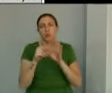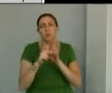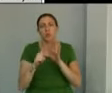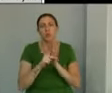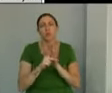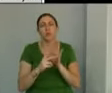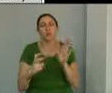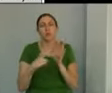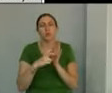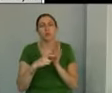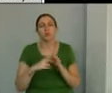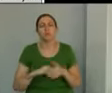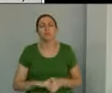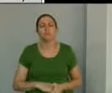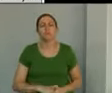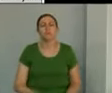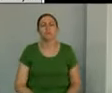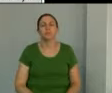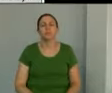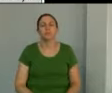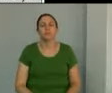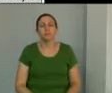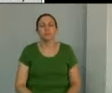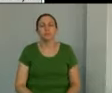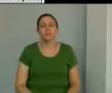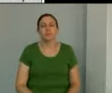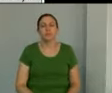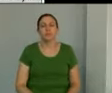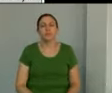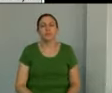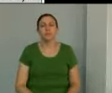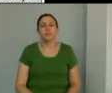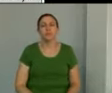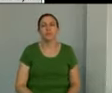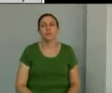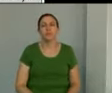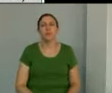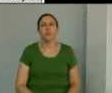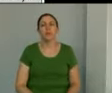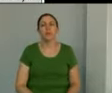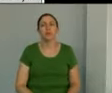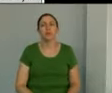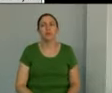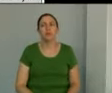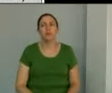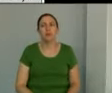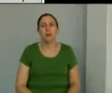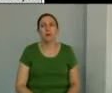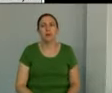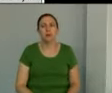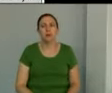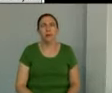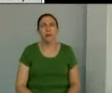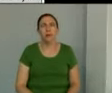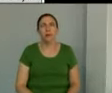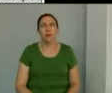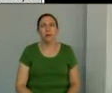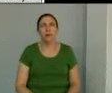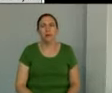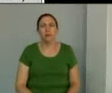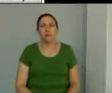receitas próprias, 9.223. Então, dos 560 milhões, que é o total da receita que o município espera